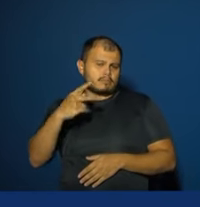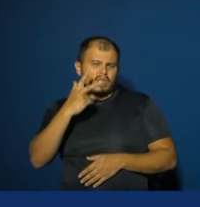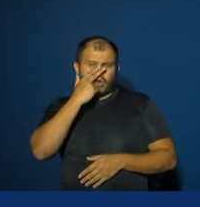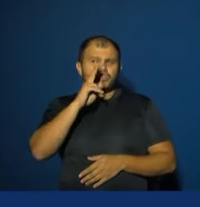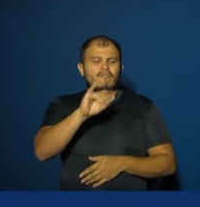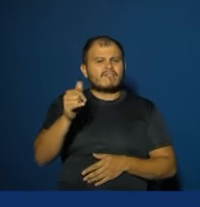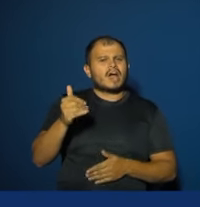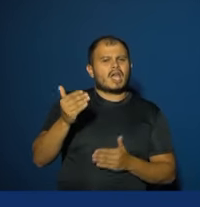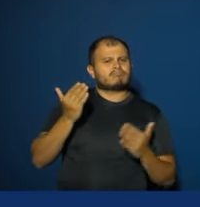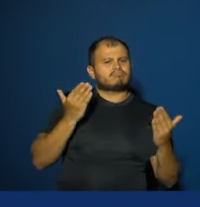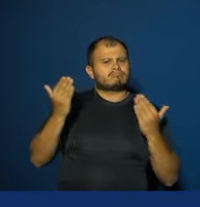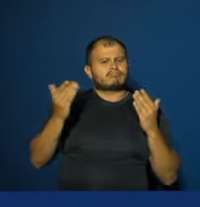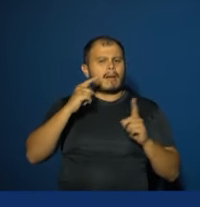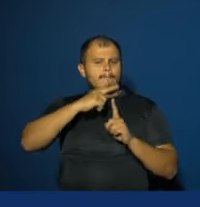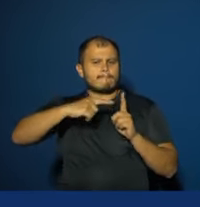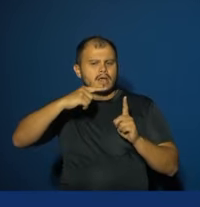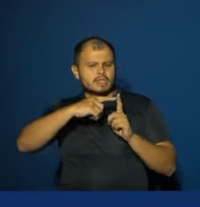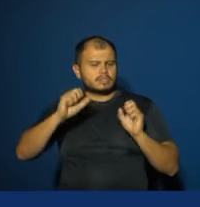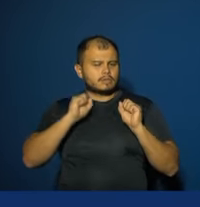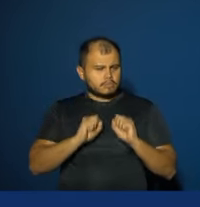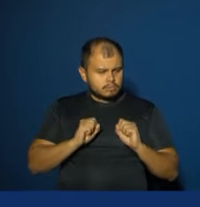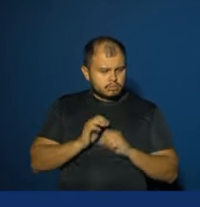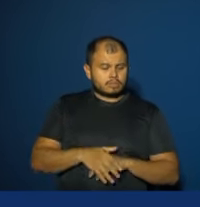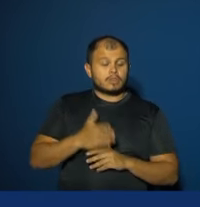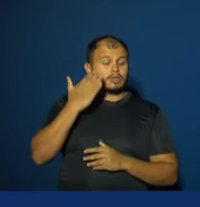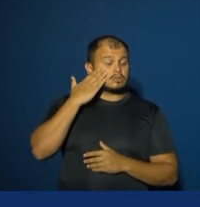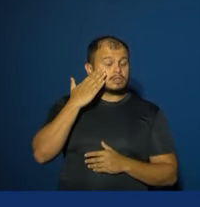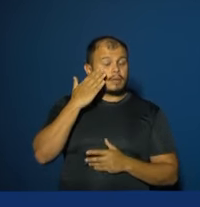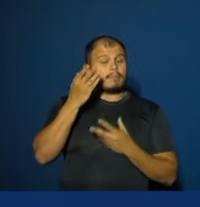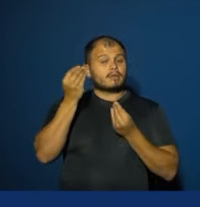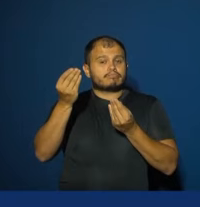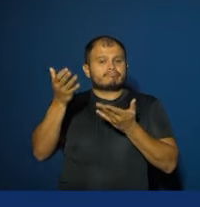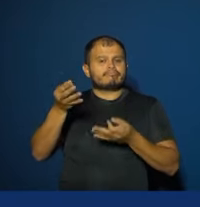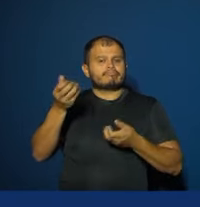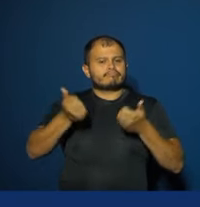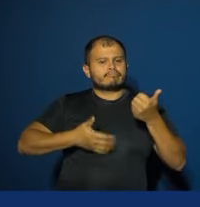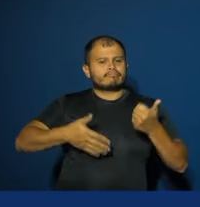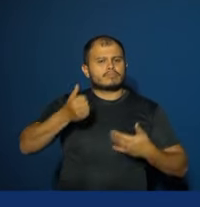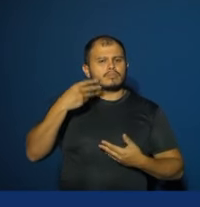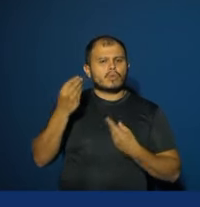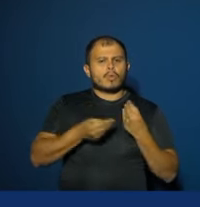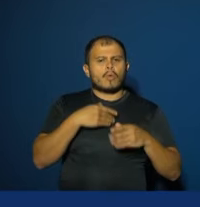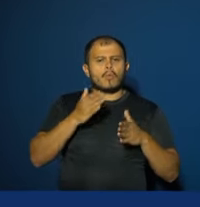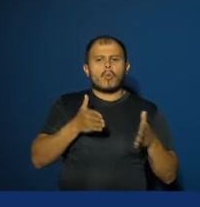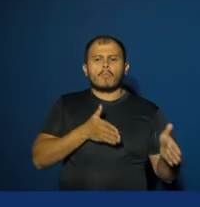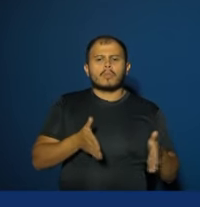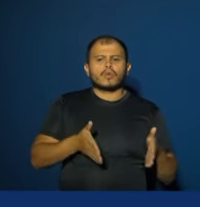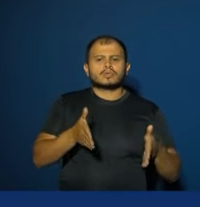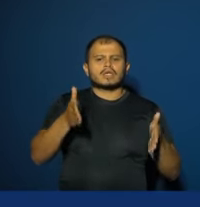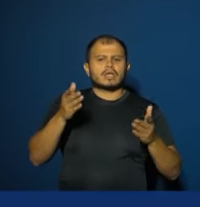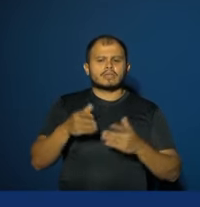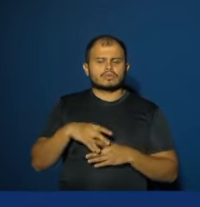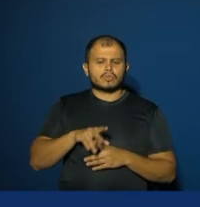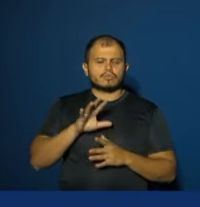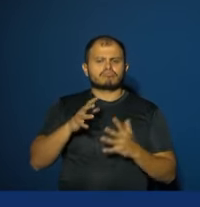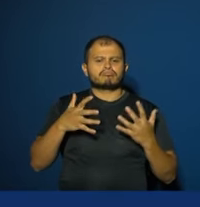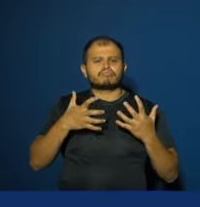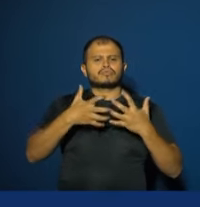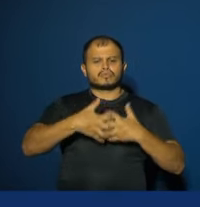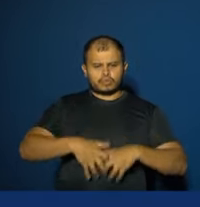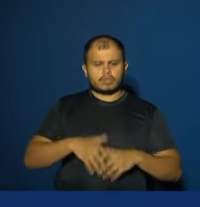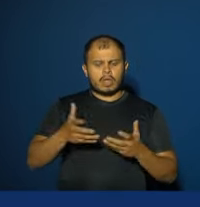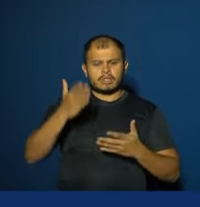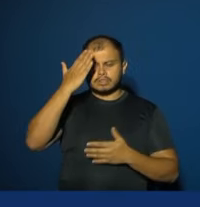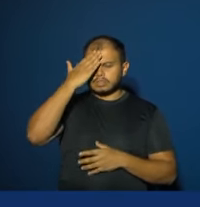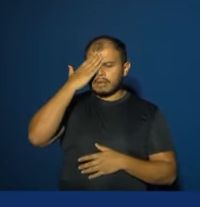similaridade né Talvez num porte muito maior eh mas eu acho que o processo e o trâmite É bem parecido né Então queria